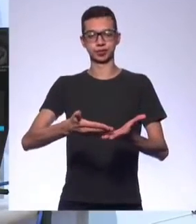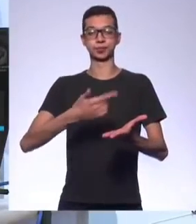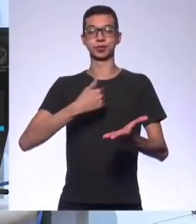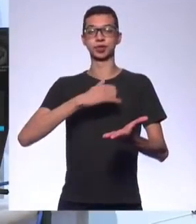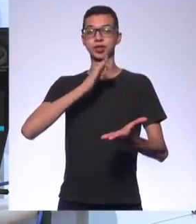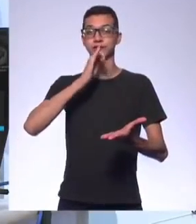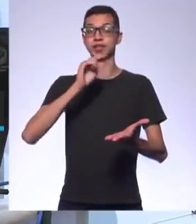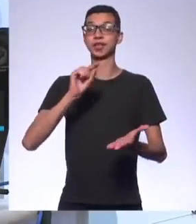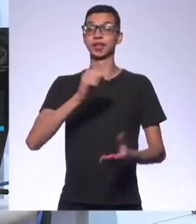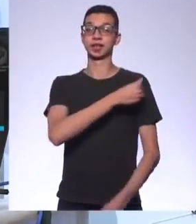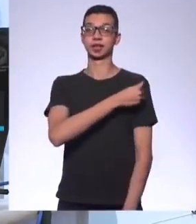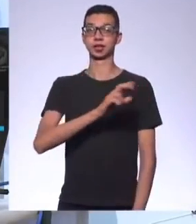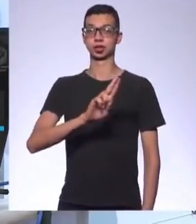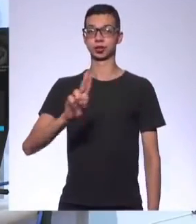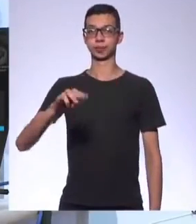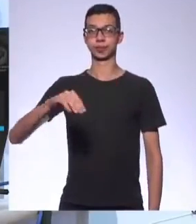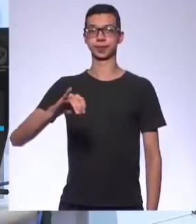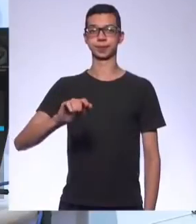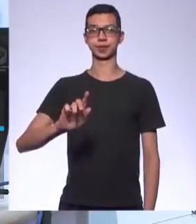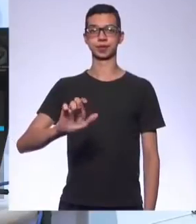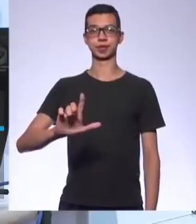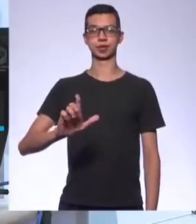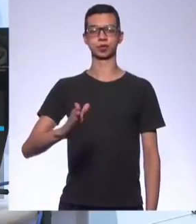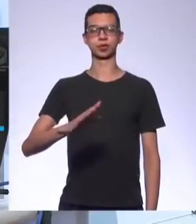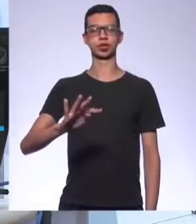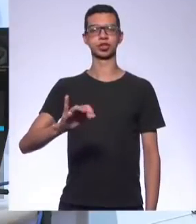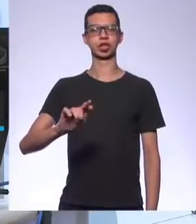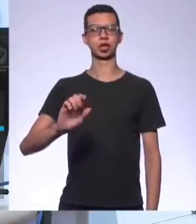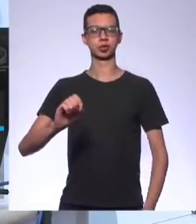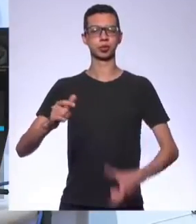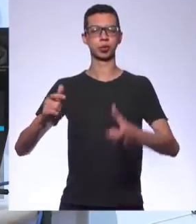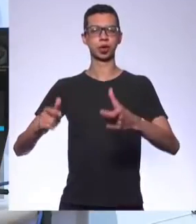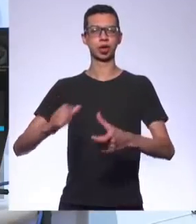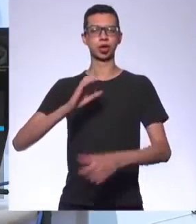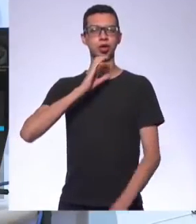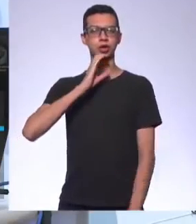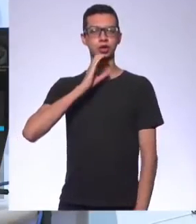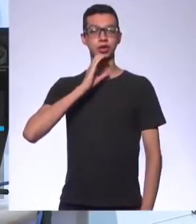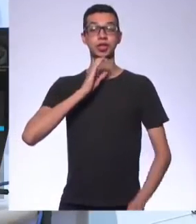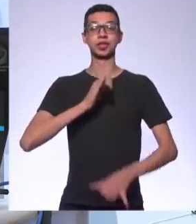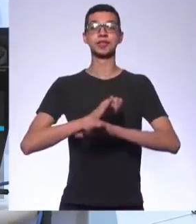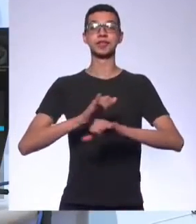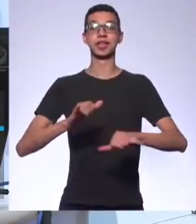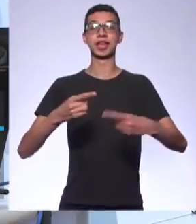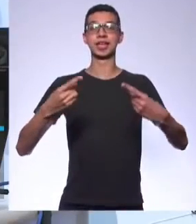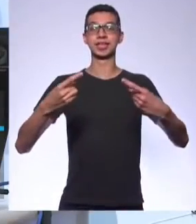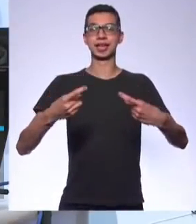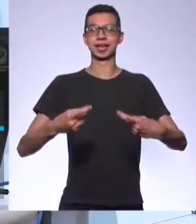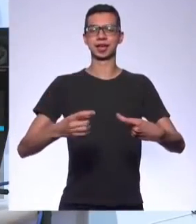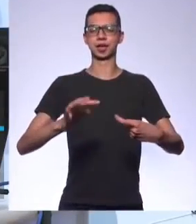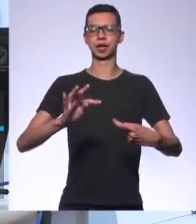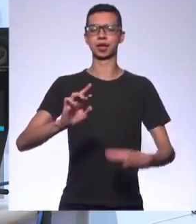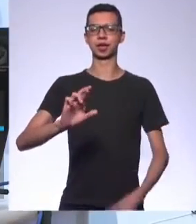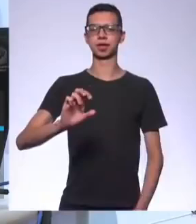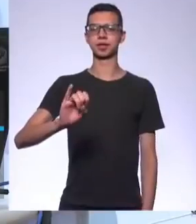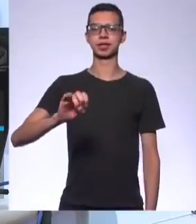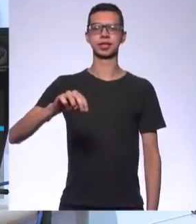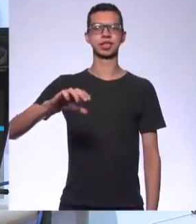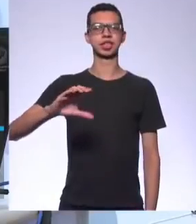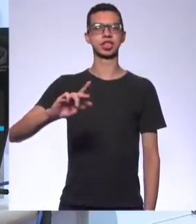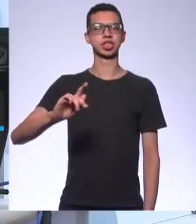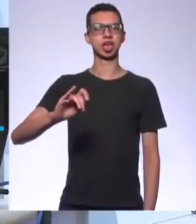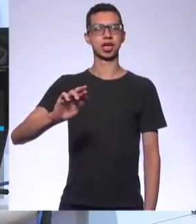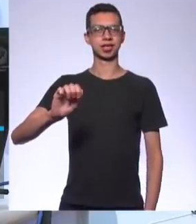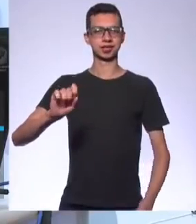Miguel Tiago, da PEI Fernando Nobre de Cotia, que disse Guerra de Trincheiras. A aluna Emily, da escola